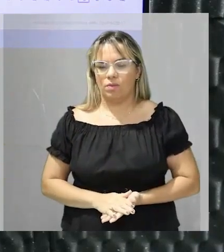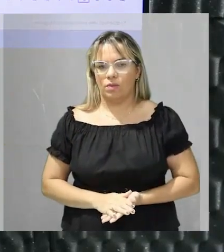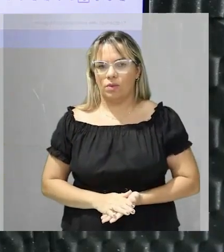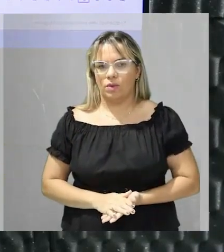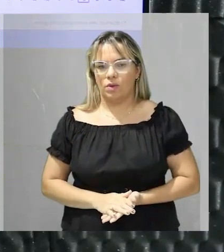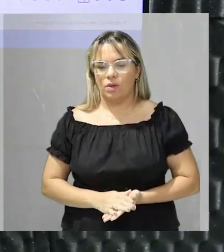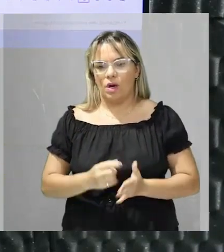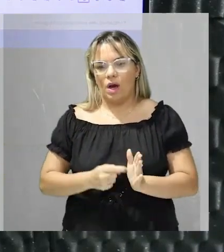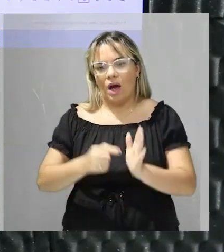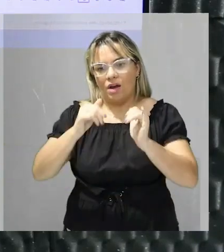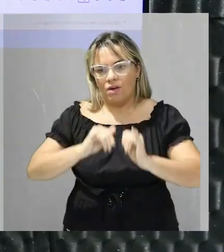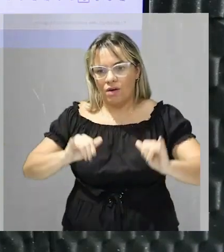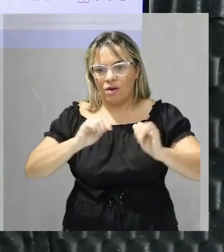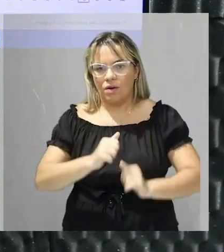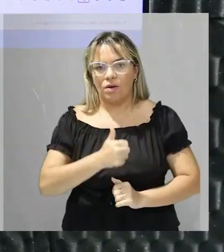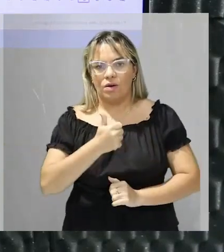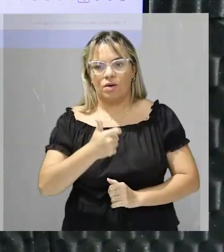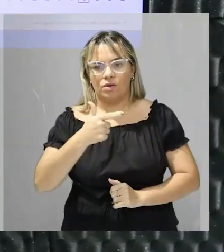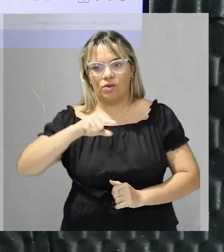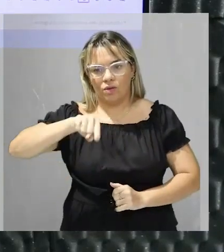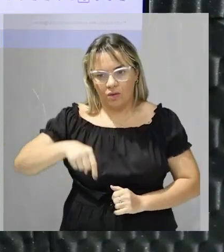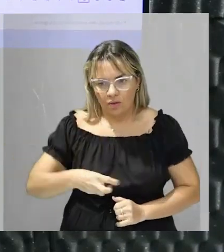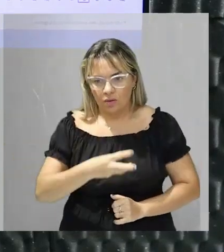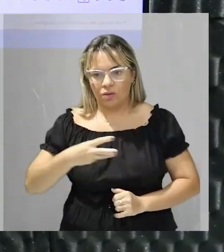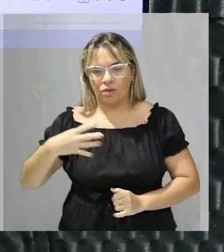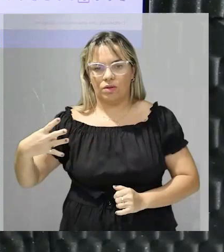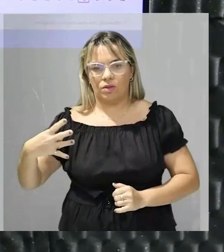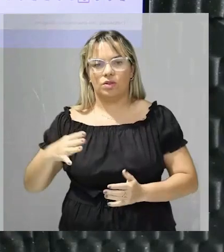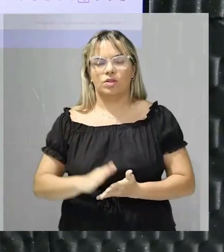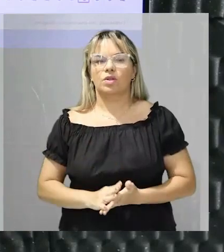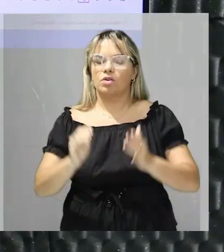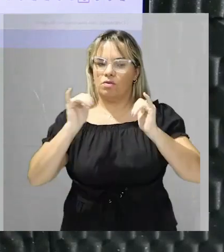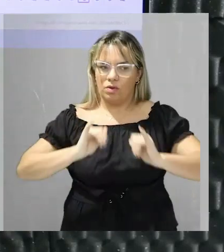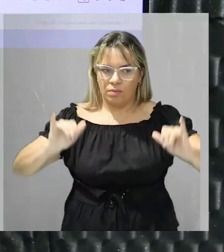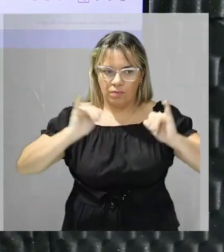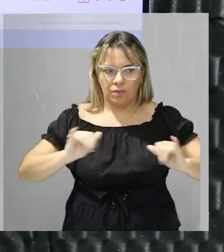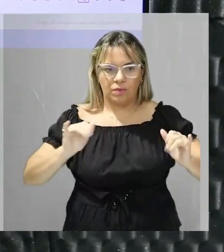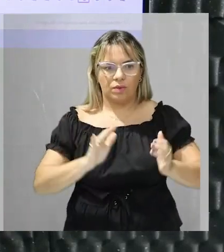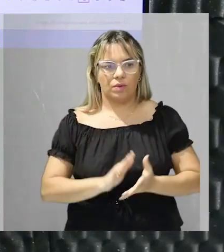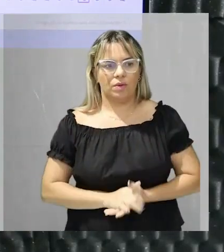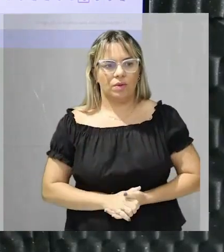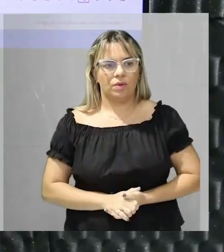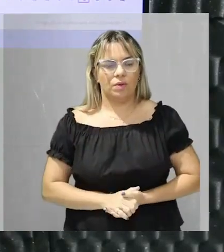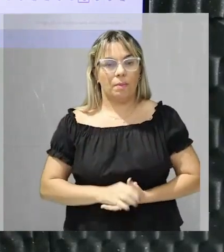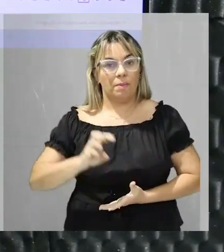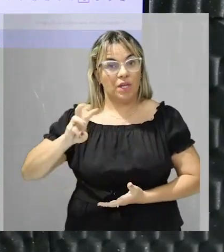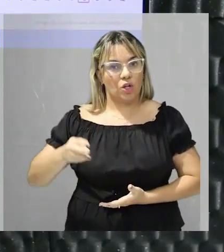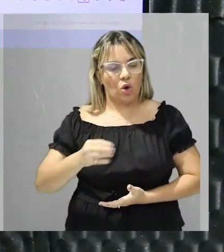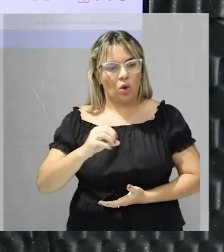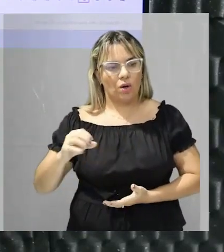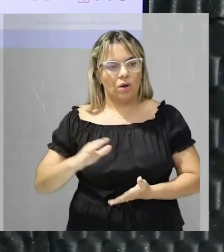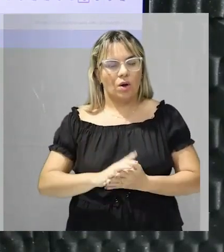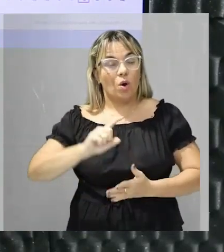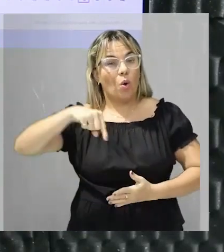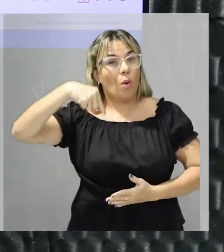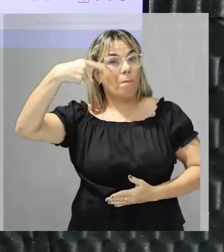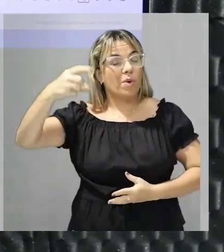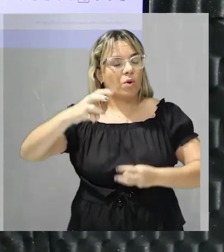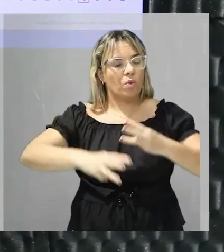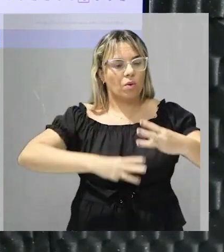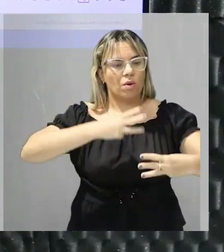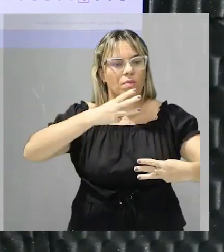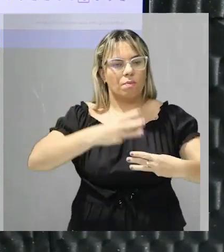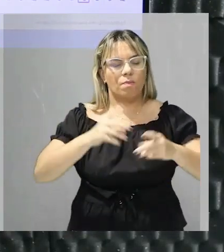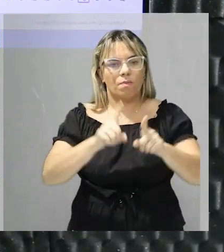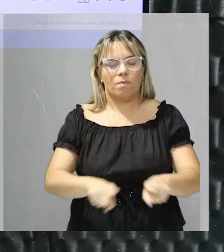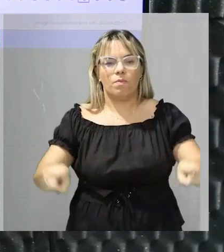Esse é o númerozinho que nós já destacamos aqui e no caso o próximo trimestre que